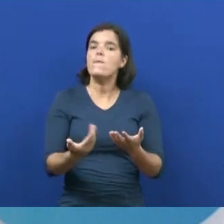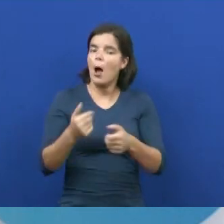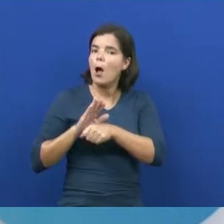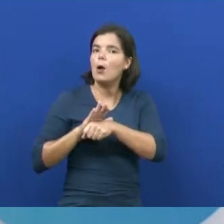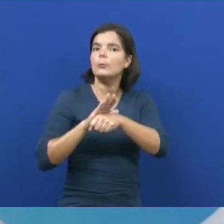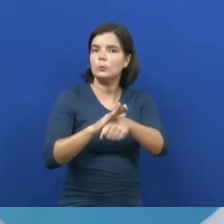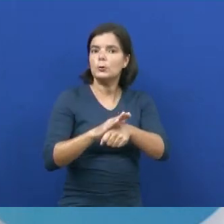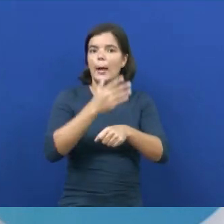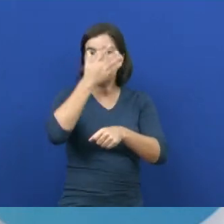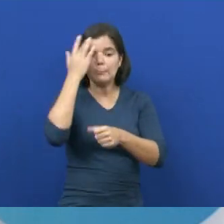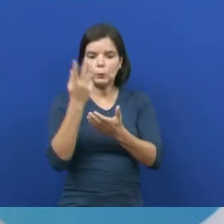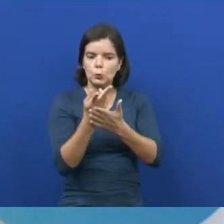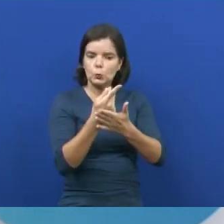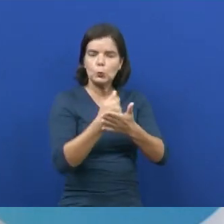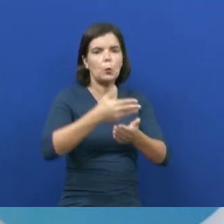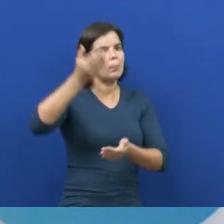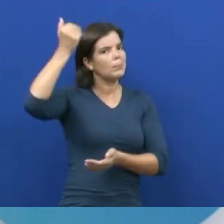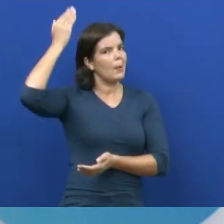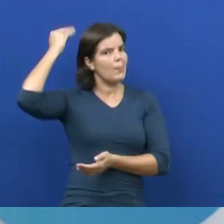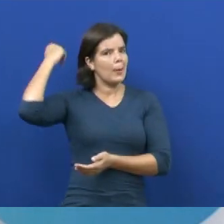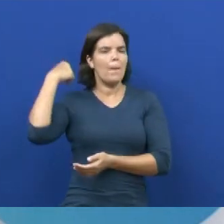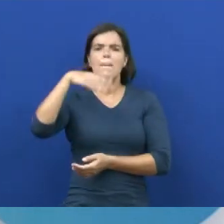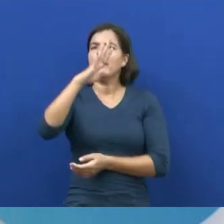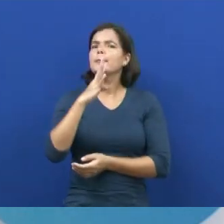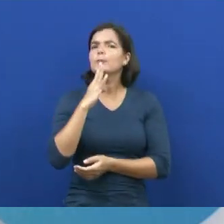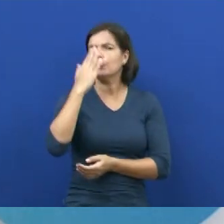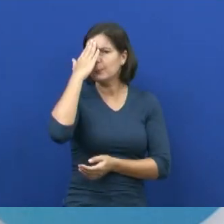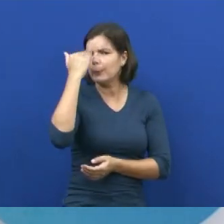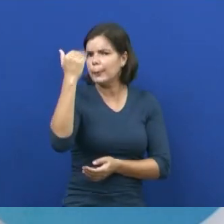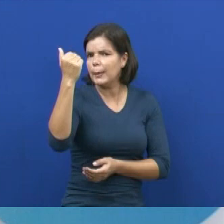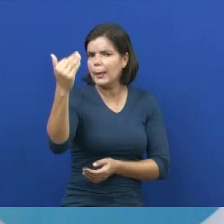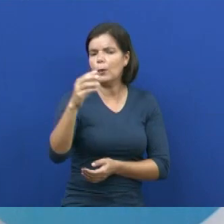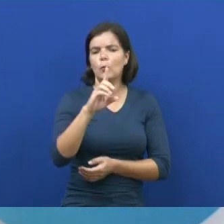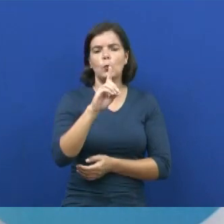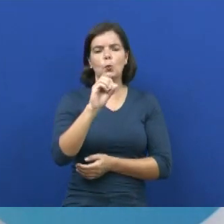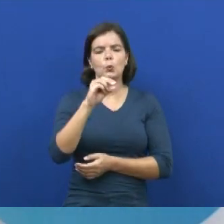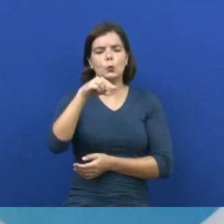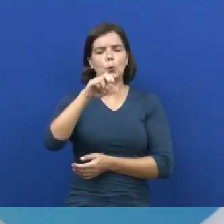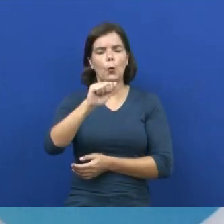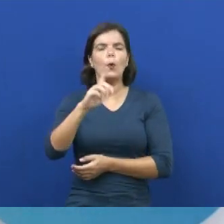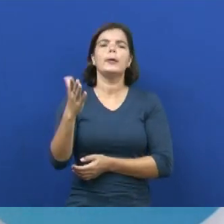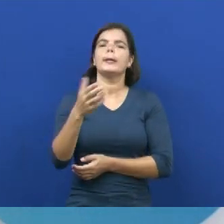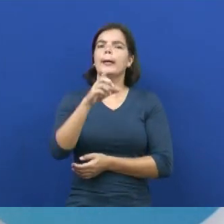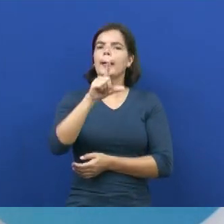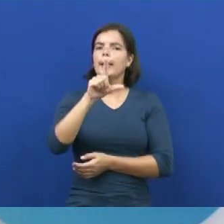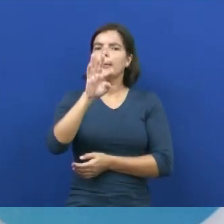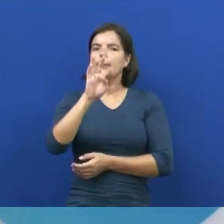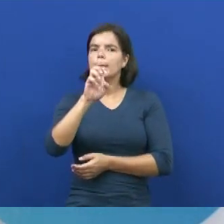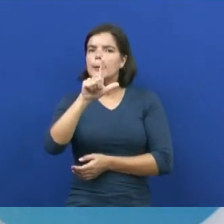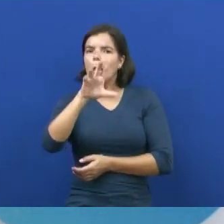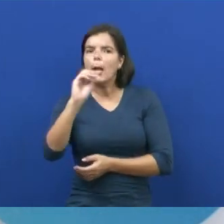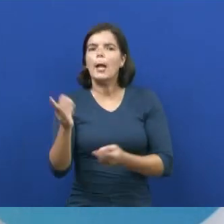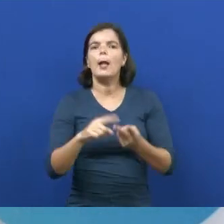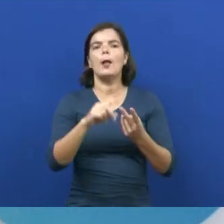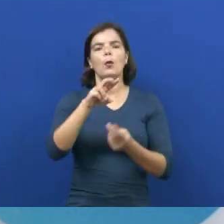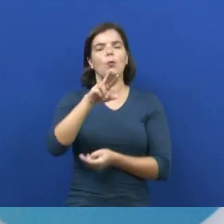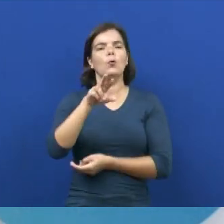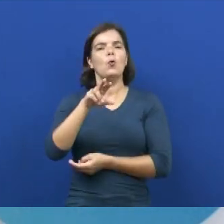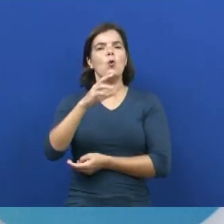patrocinar os artistas da época. O mais conhecido, né, como sabemos, temos Donatello, Leonardo da Vinci, eles